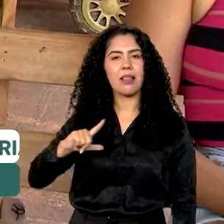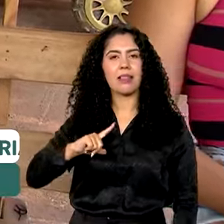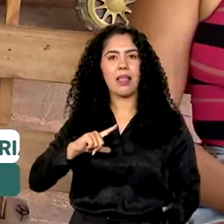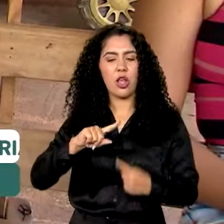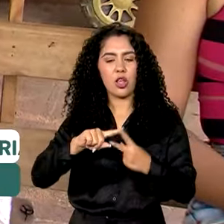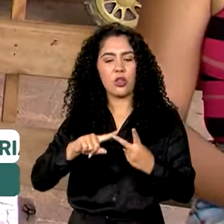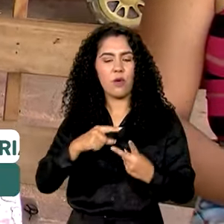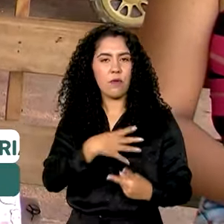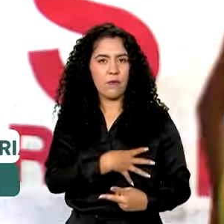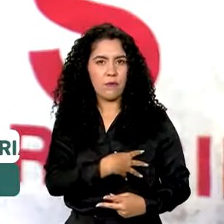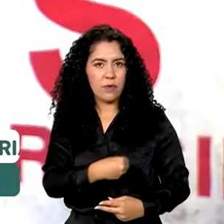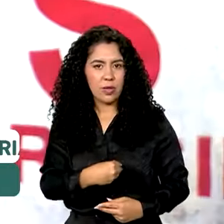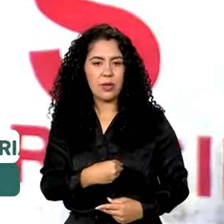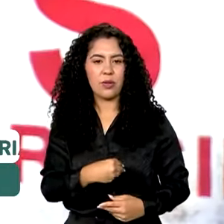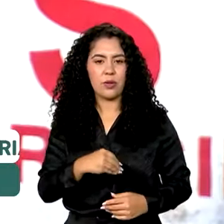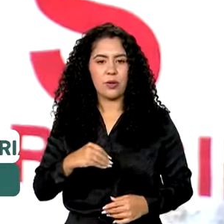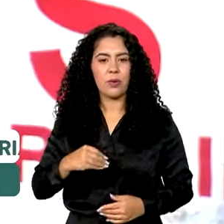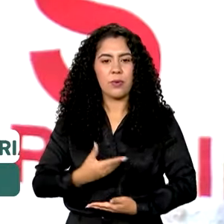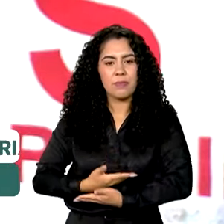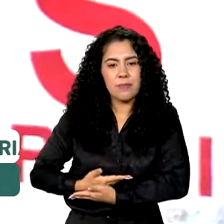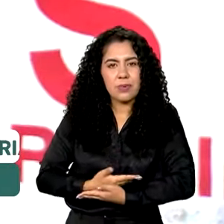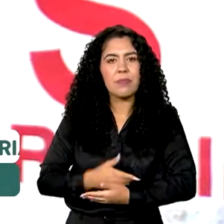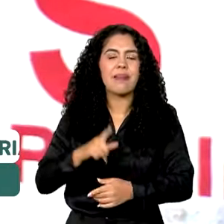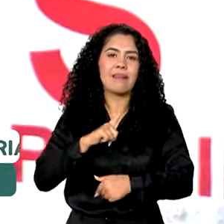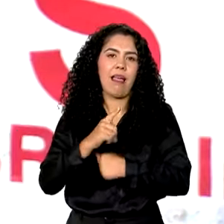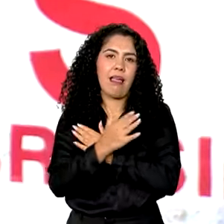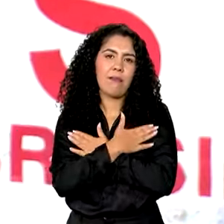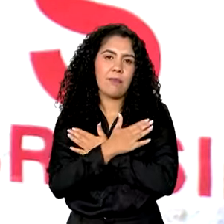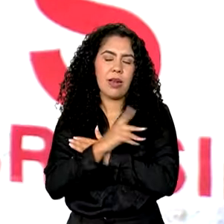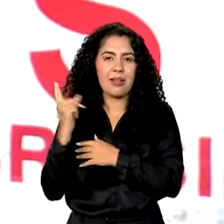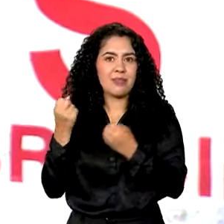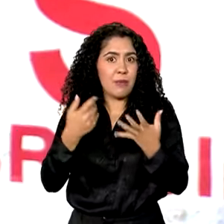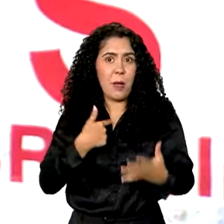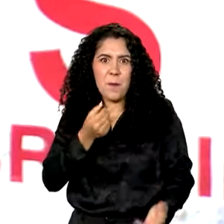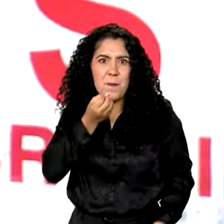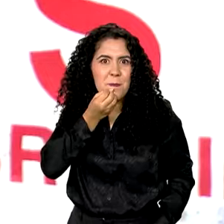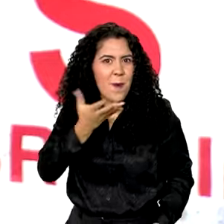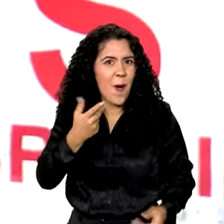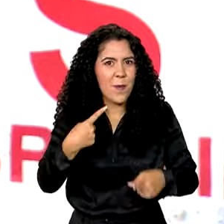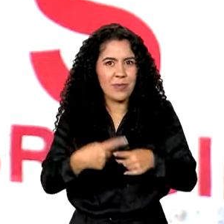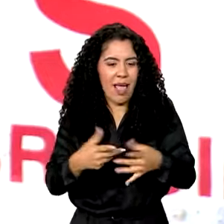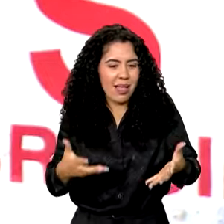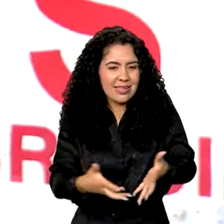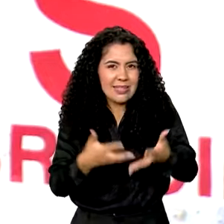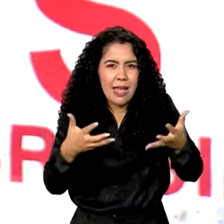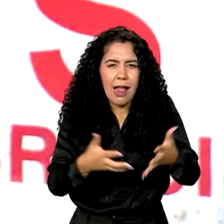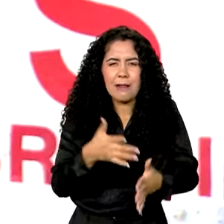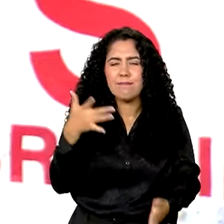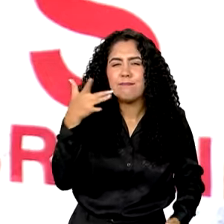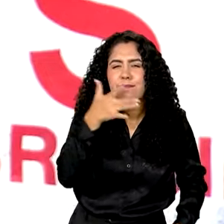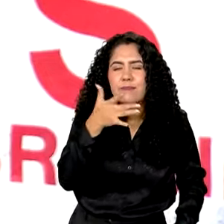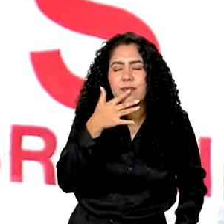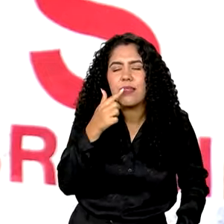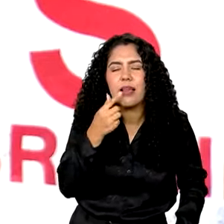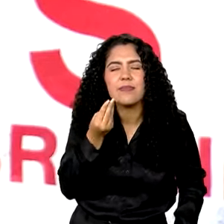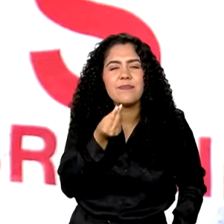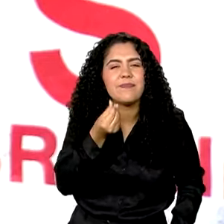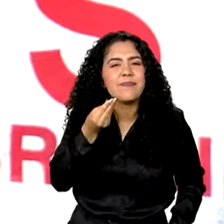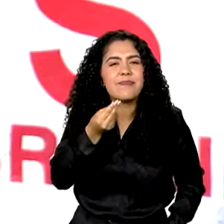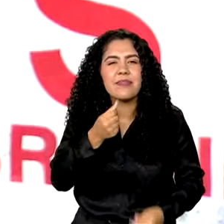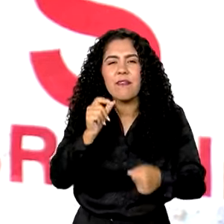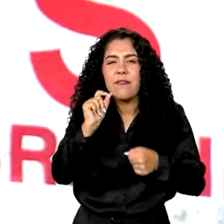está desempregada. Eu acho muito bom, né? Porque tem salada, é bem feita a comida aqui, né? Elas fazem sempre